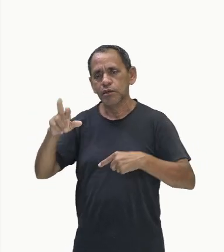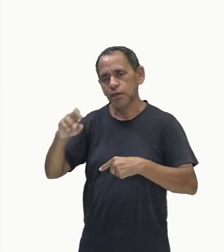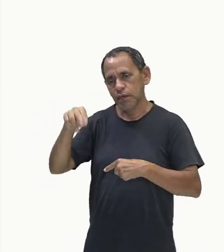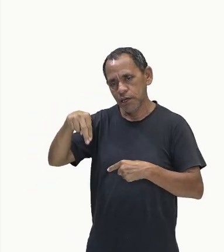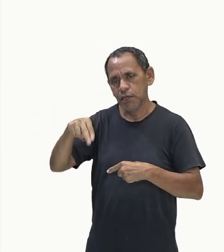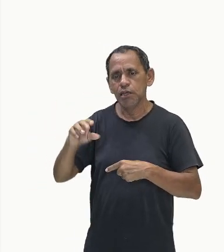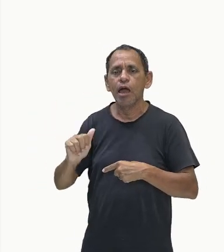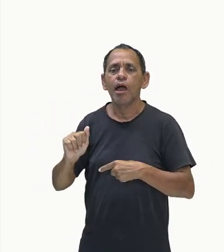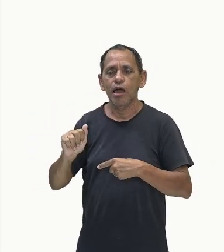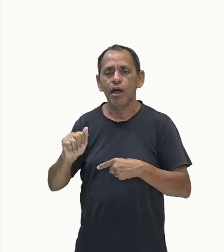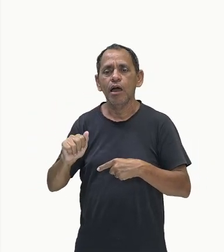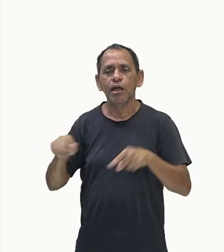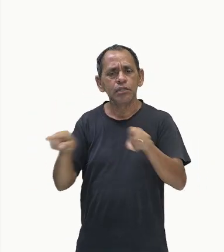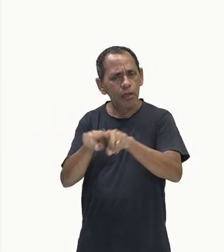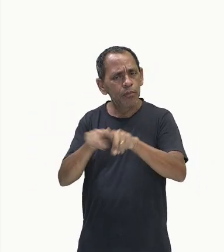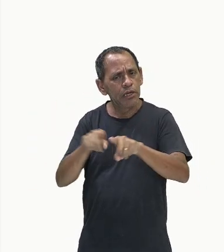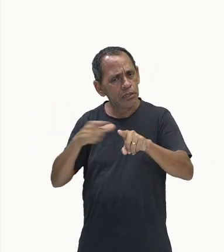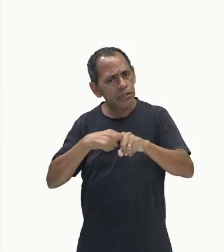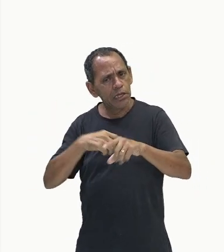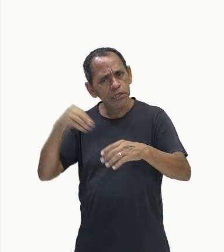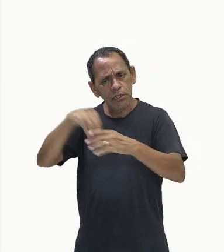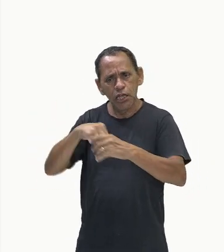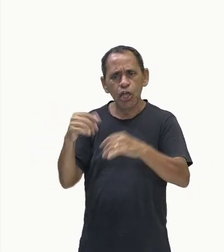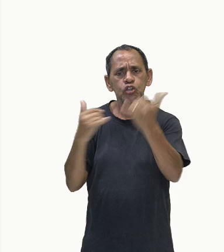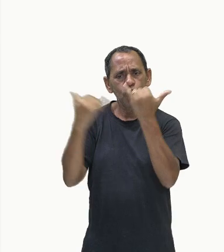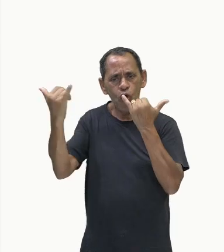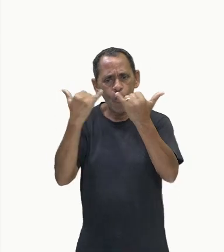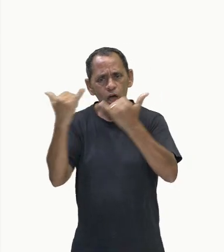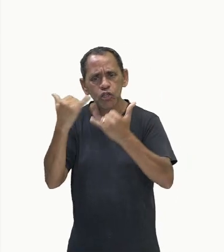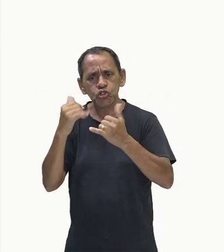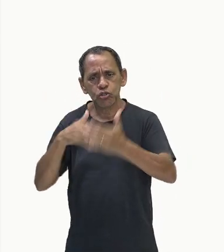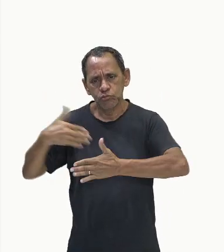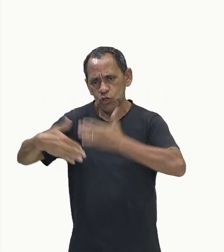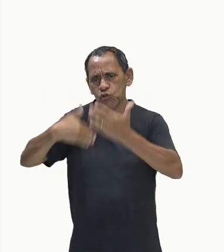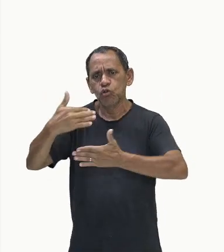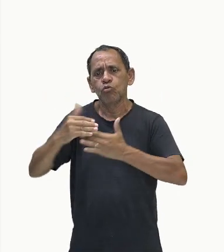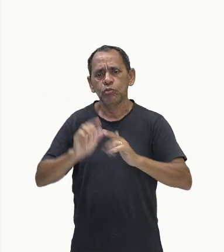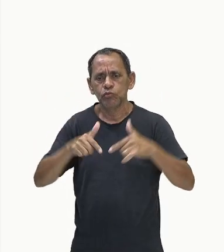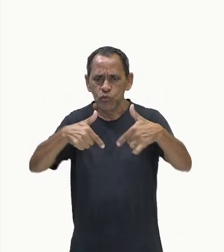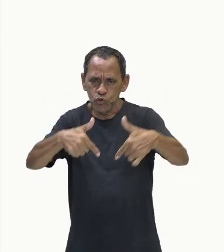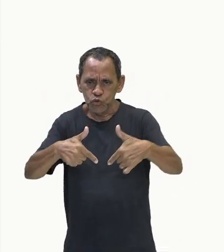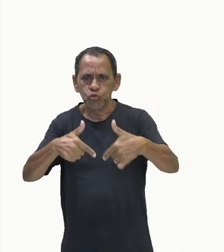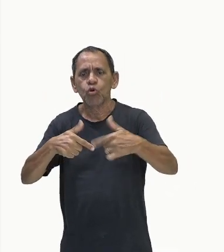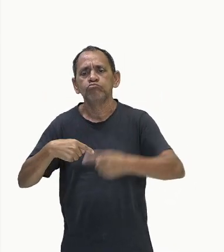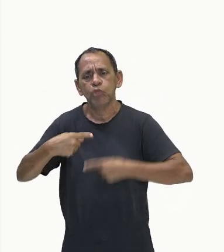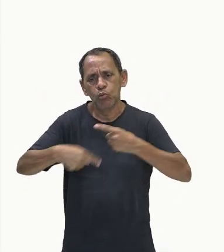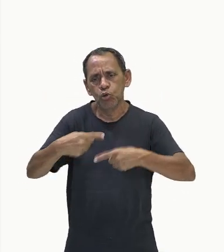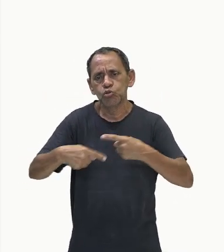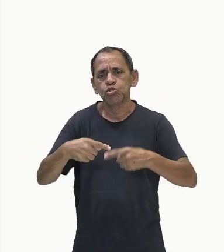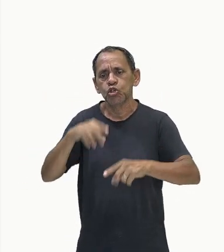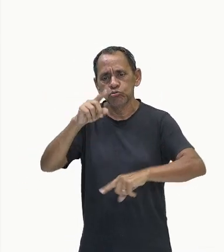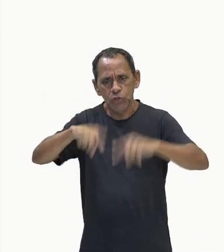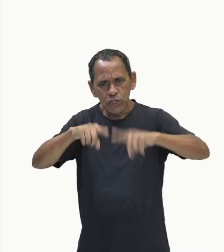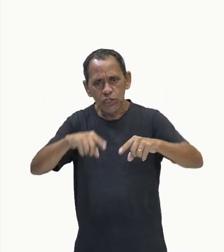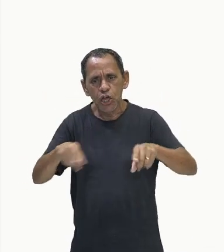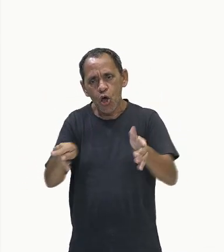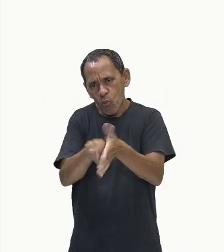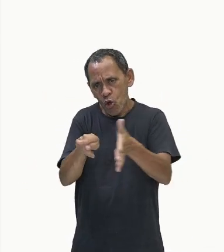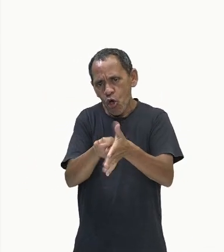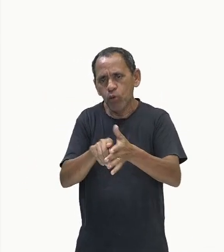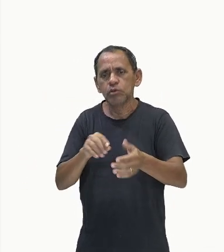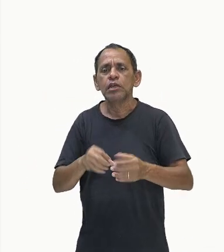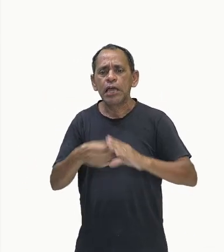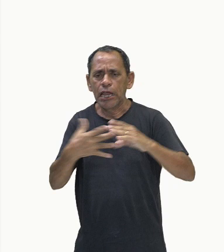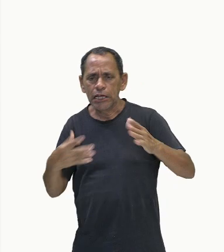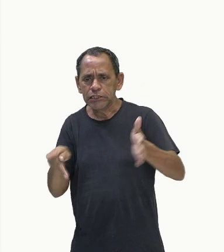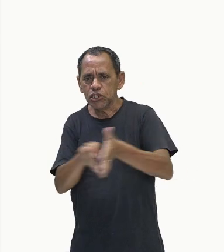os quais contêm instruções para o desenvolvimento, funcionamento e reprodução dos organismos. Essas